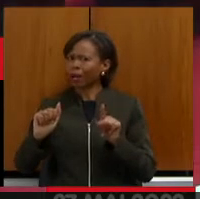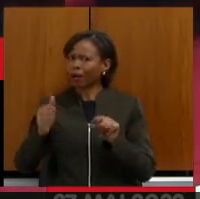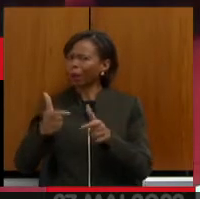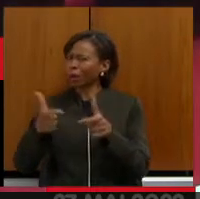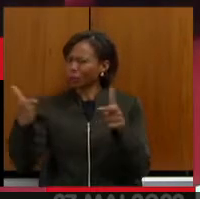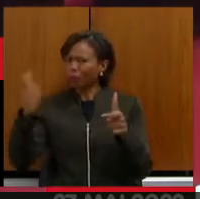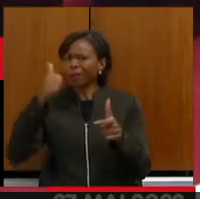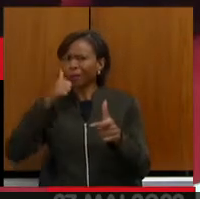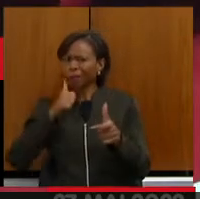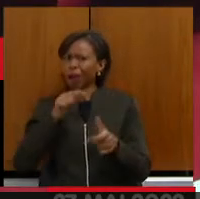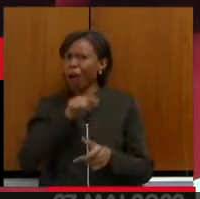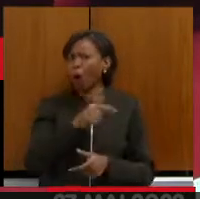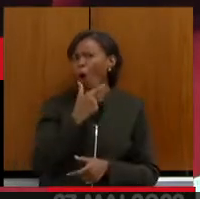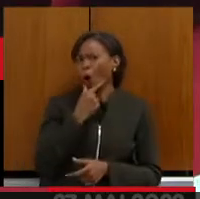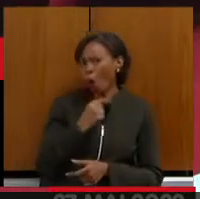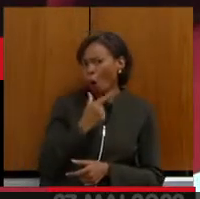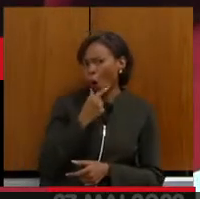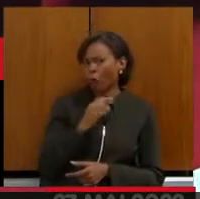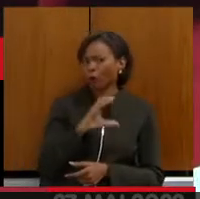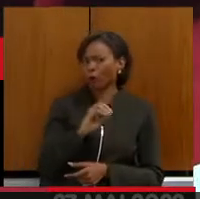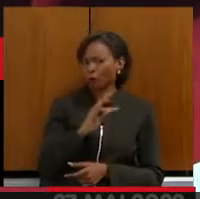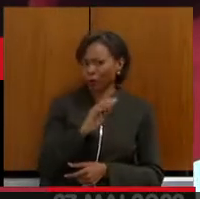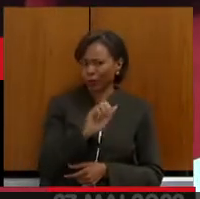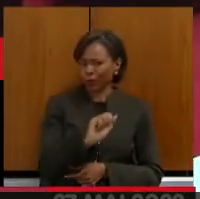mulher obrigada gente